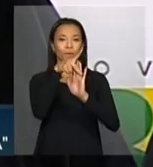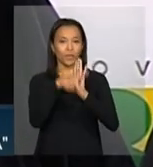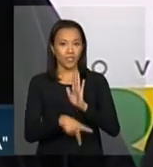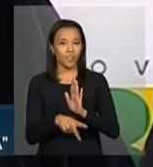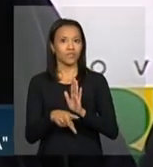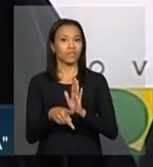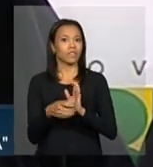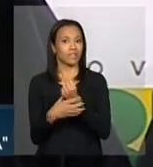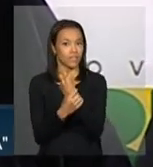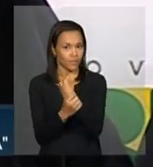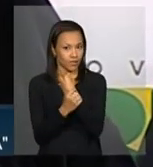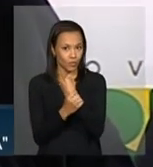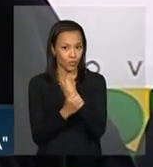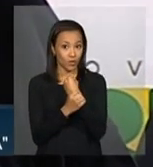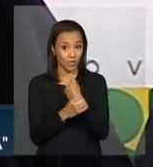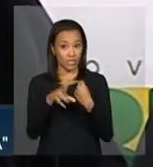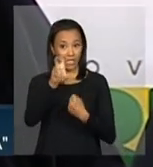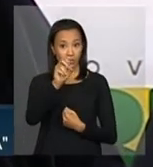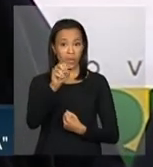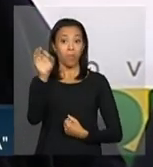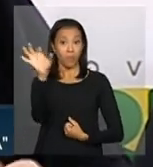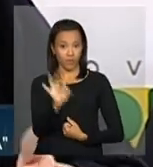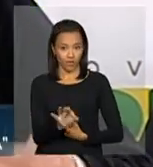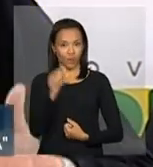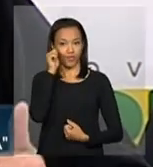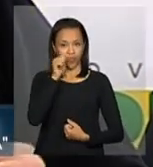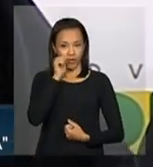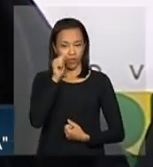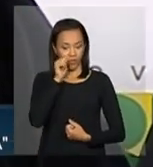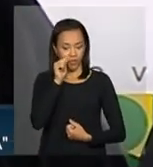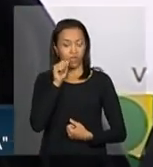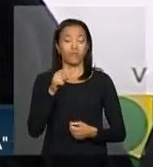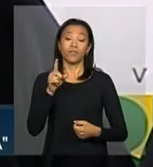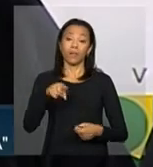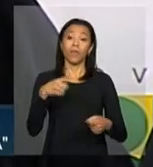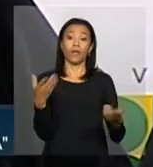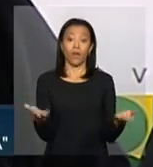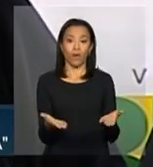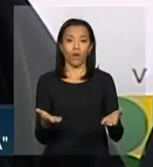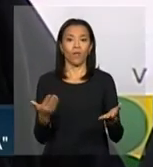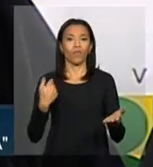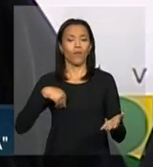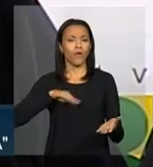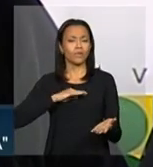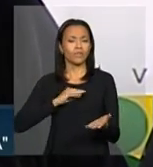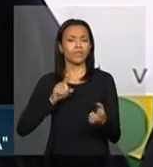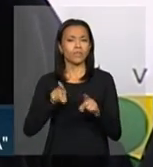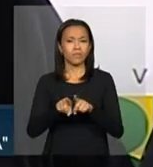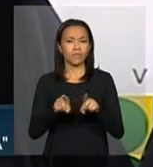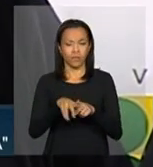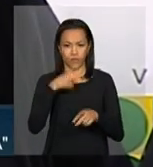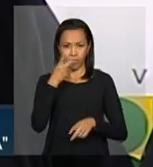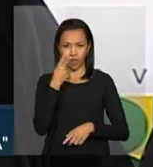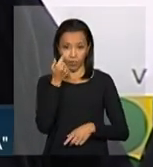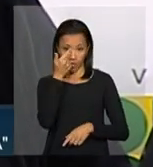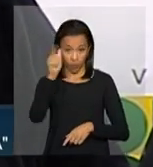lista. Novamente, é a mesma lógica. E, nesse momento, a gente introduz um outro elemento.